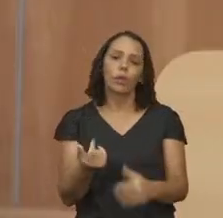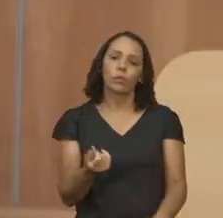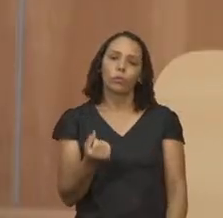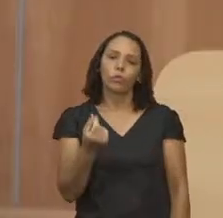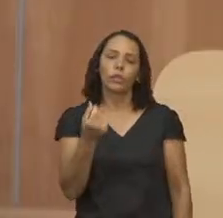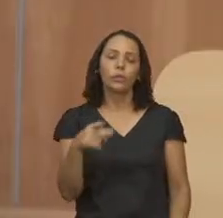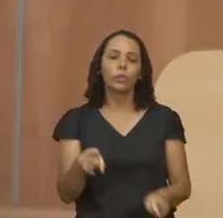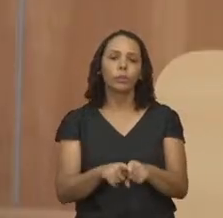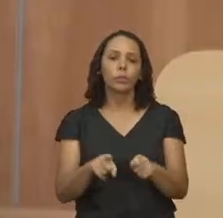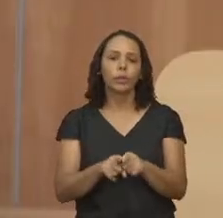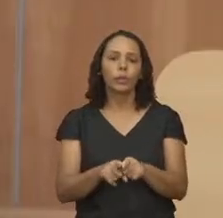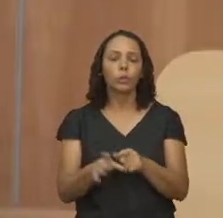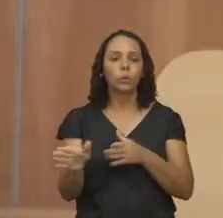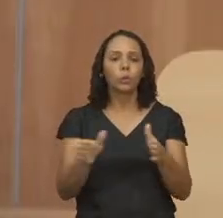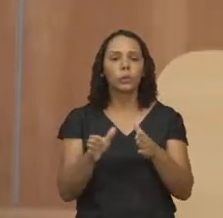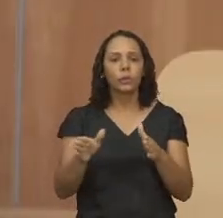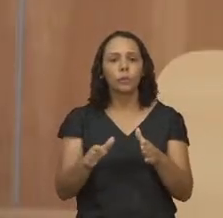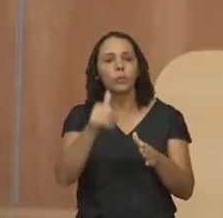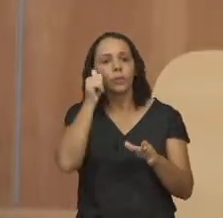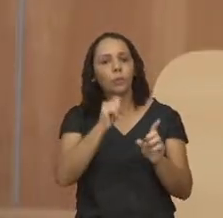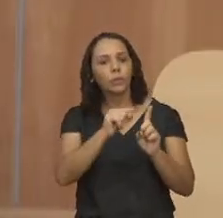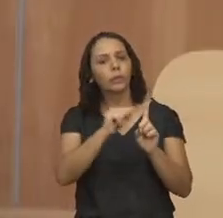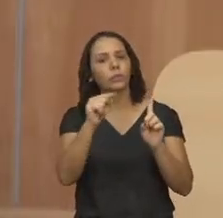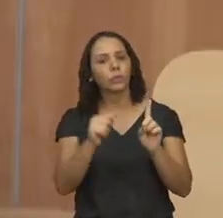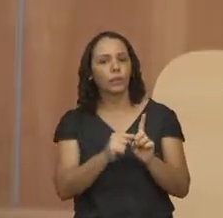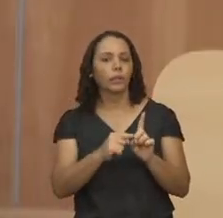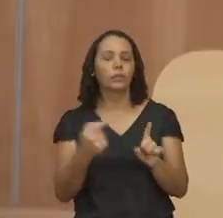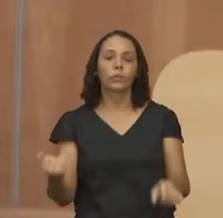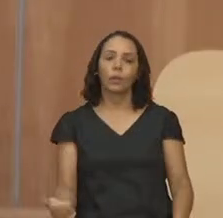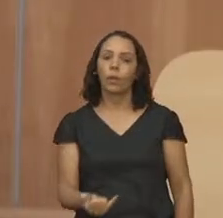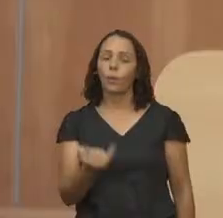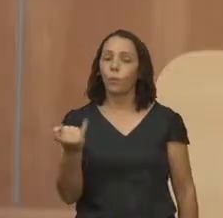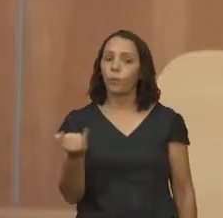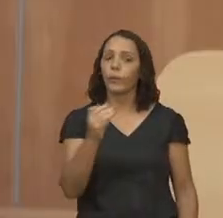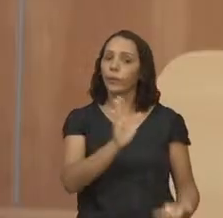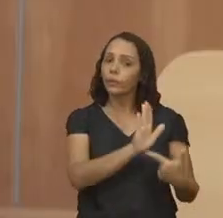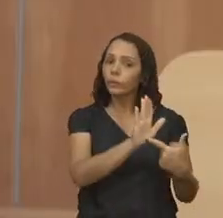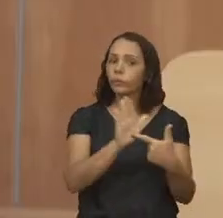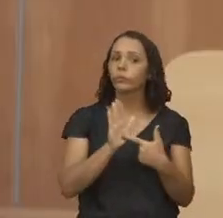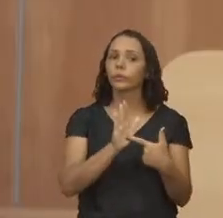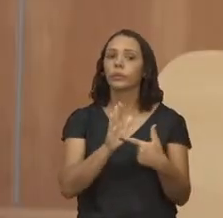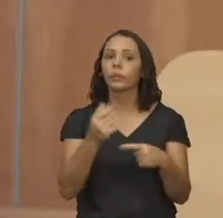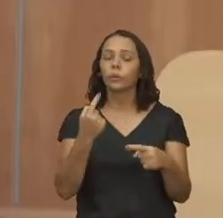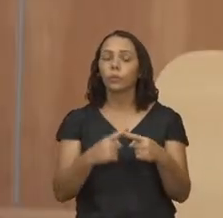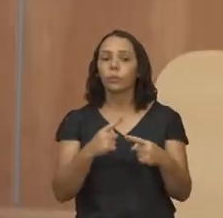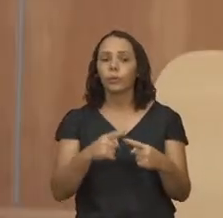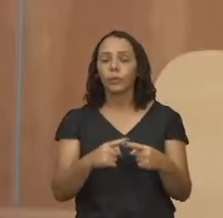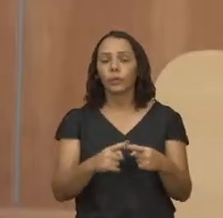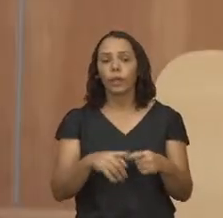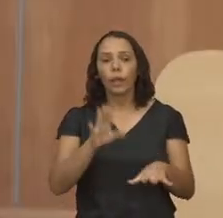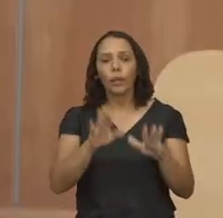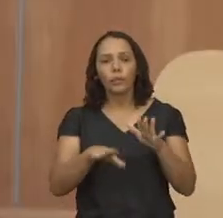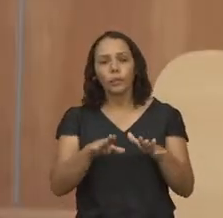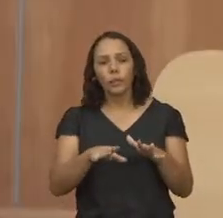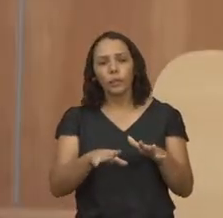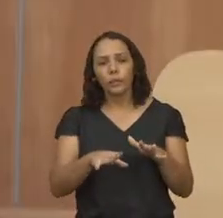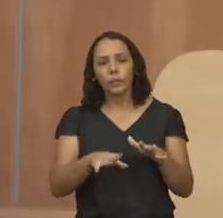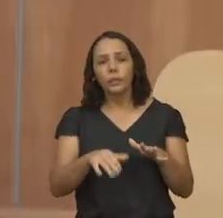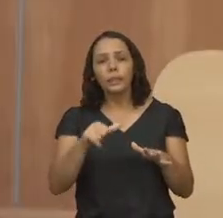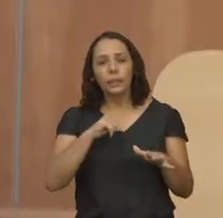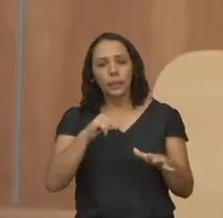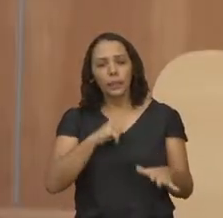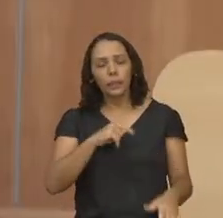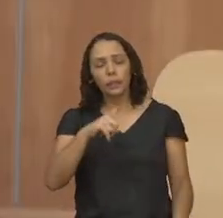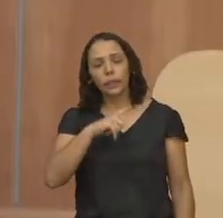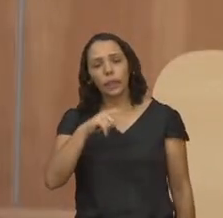durante a gestação, vereador Neto. É fundamental que a gente fale isso, porque no meu escritório, às vezes, conheço muitas mães